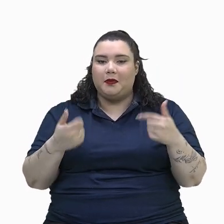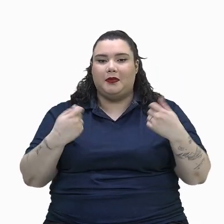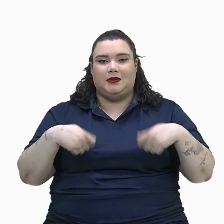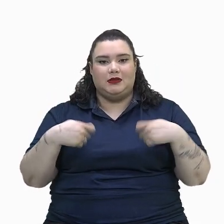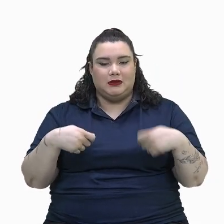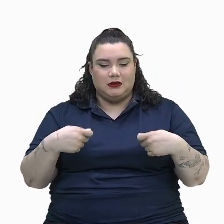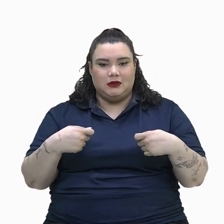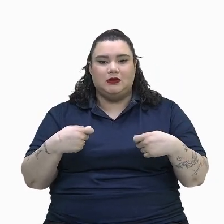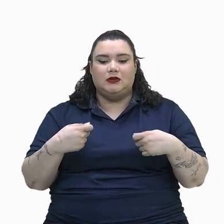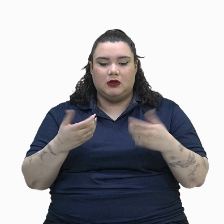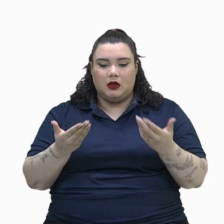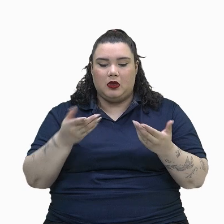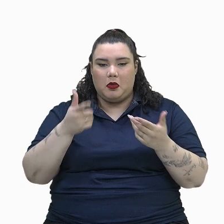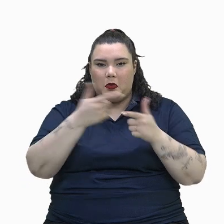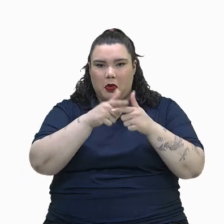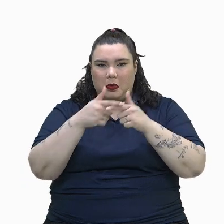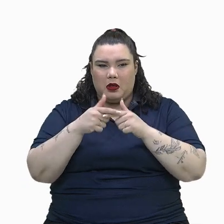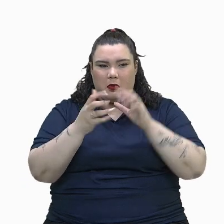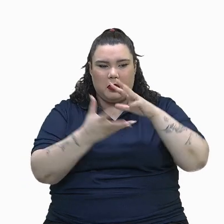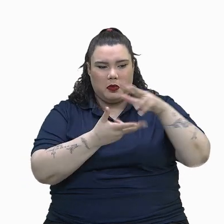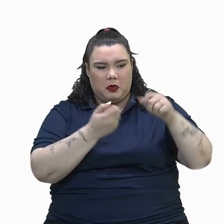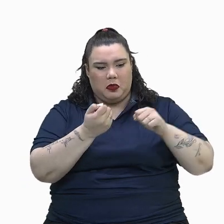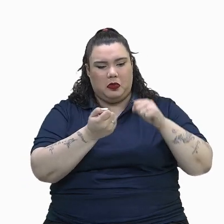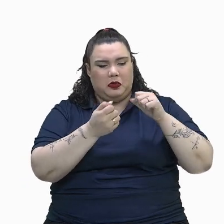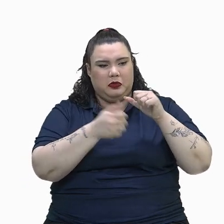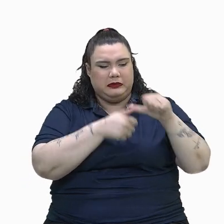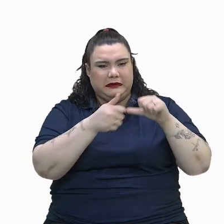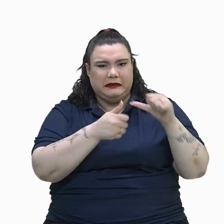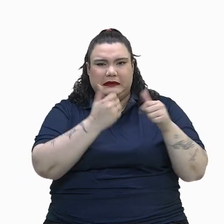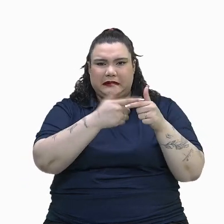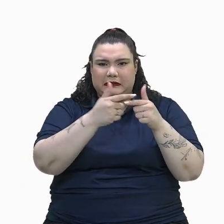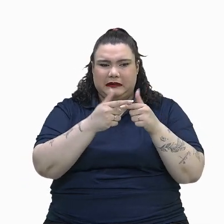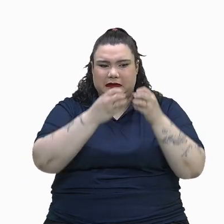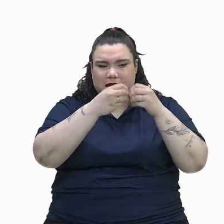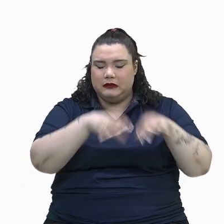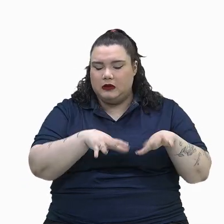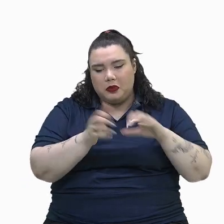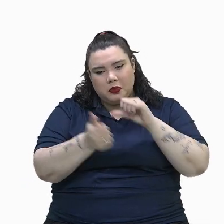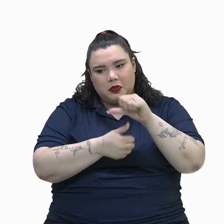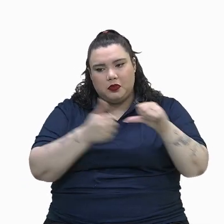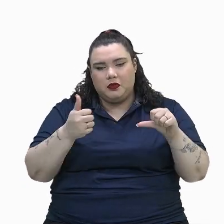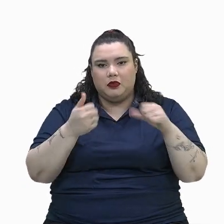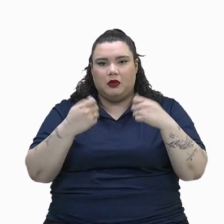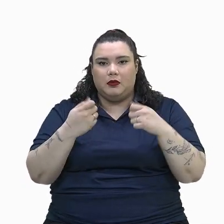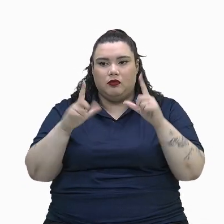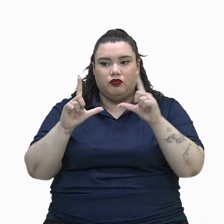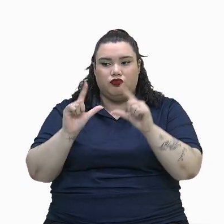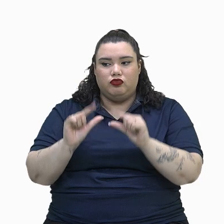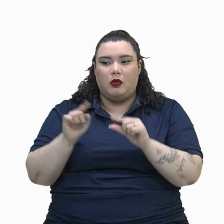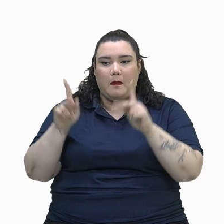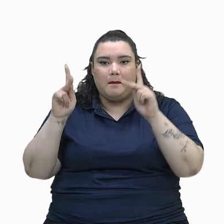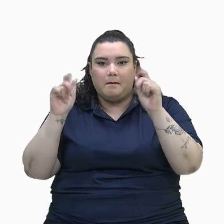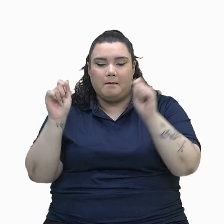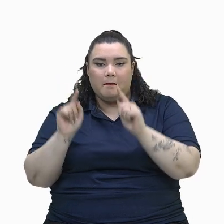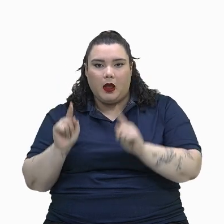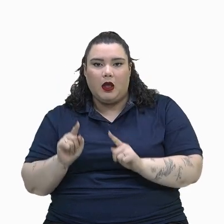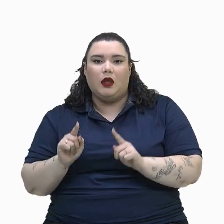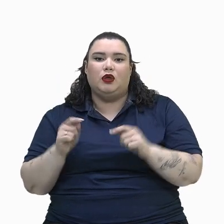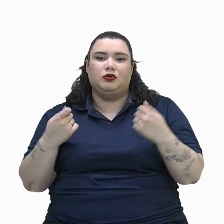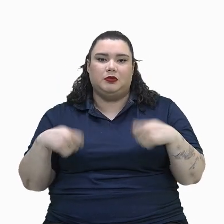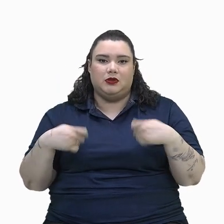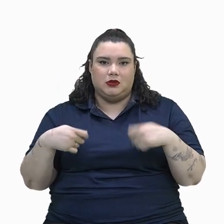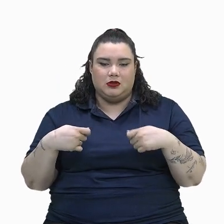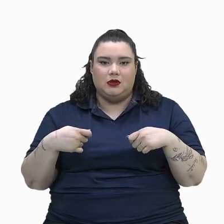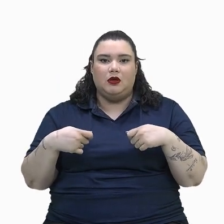no mundo, de destruição, eles venham a diminuir, ou venham a, se a gente não conseguir pelo menos acabar, mas diminuir,